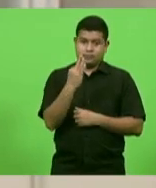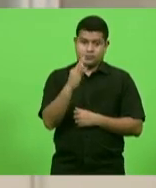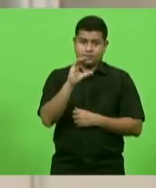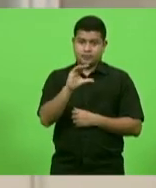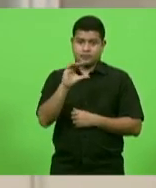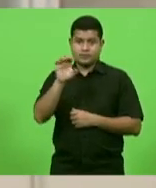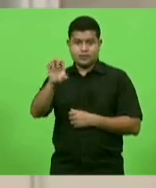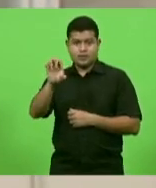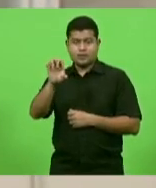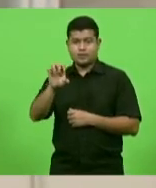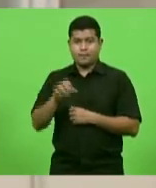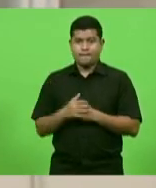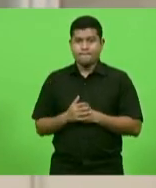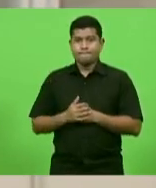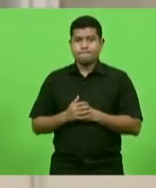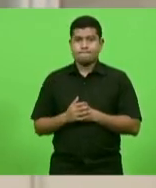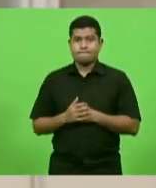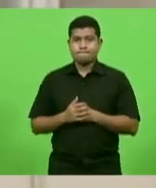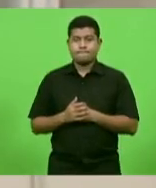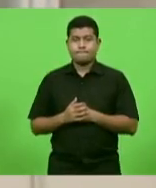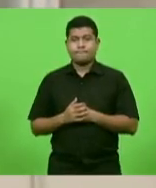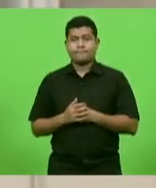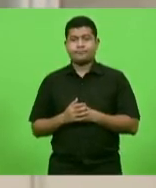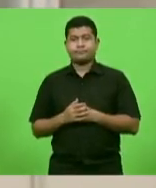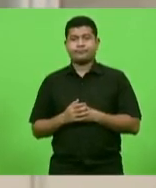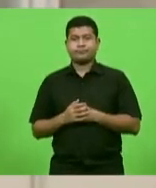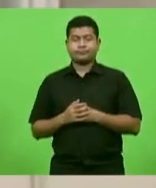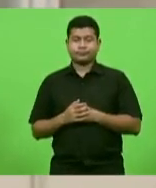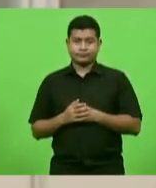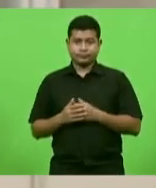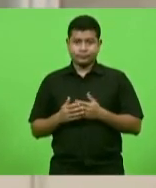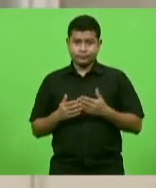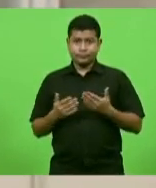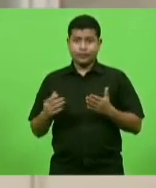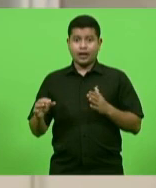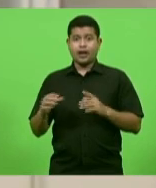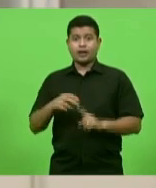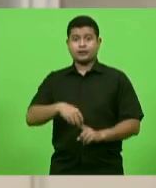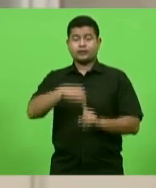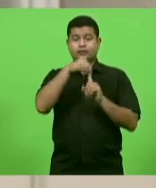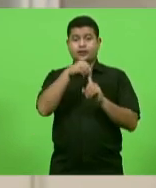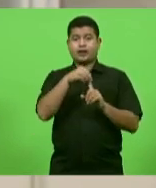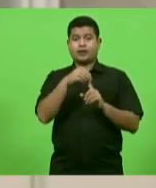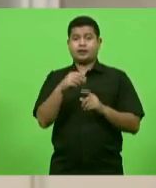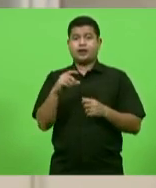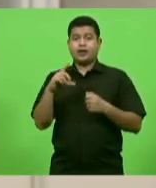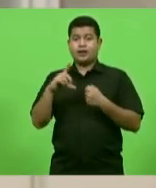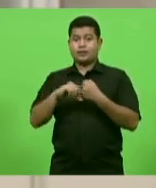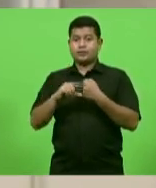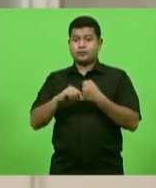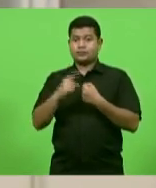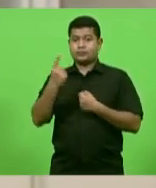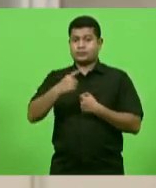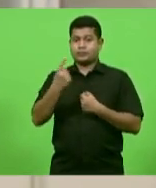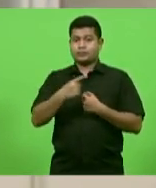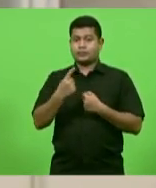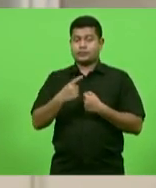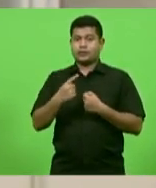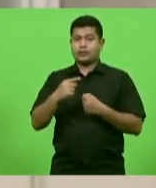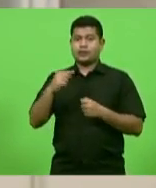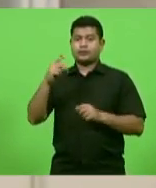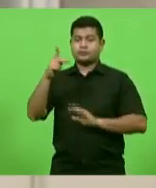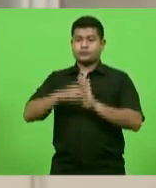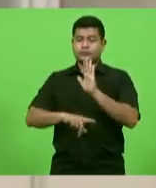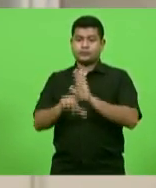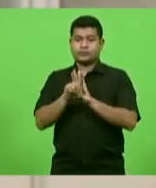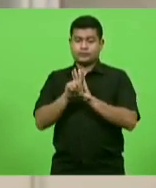Contas estadual bom demais disso destaca-se que o artigo 1º cabo no referido